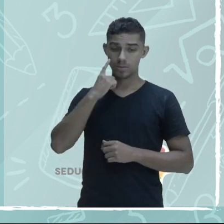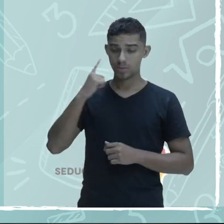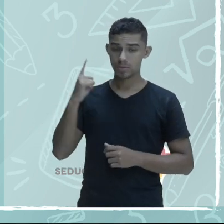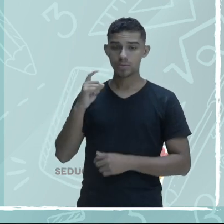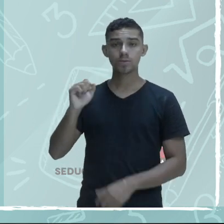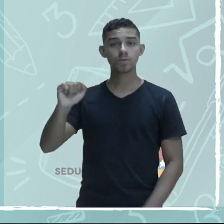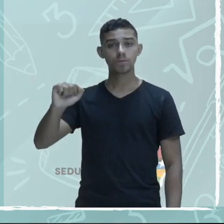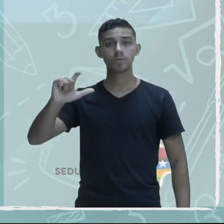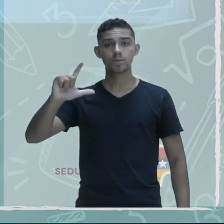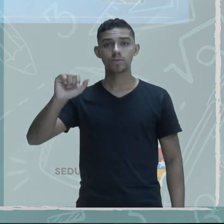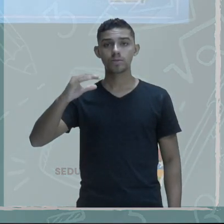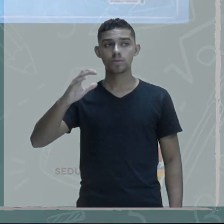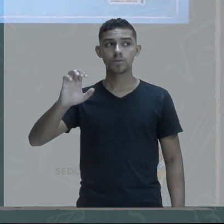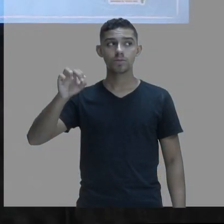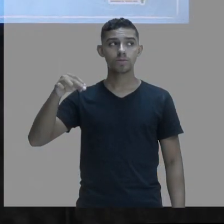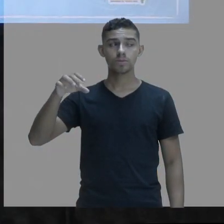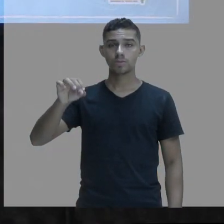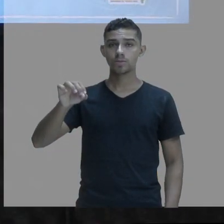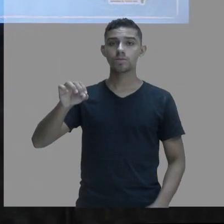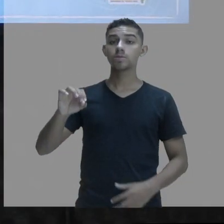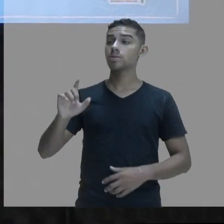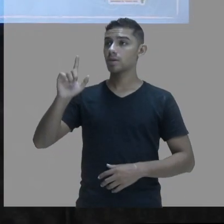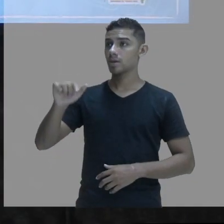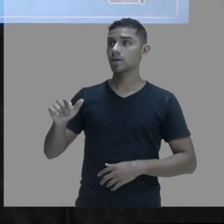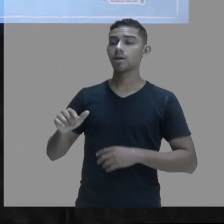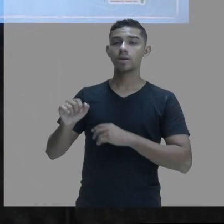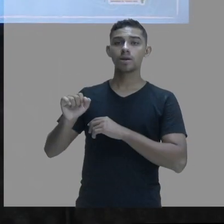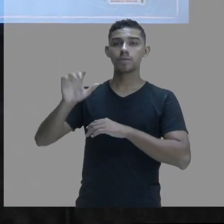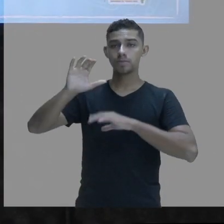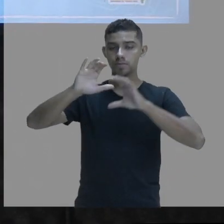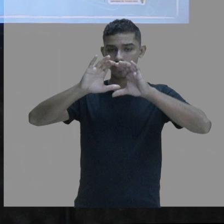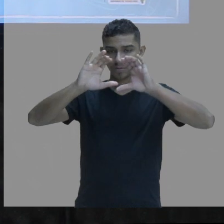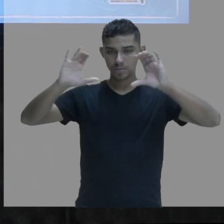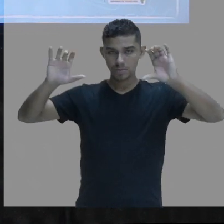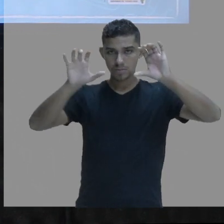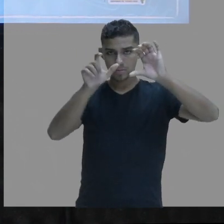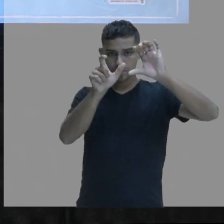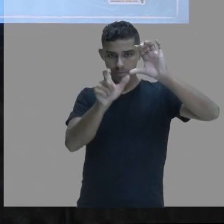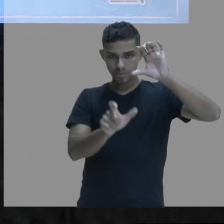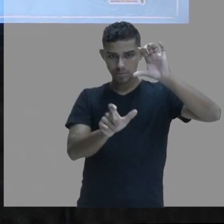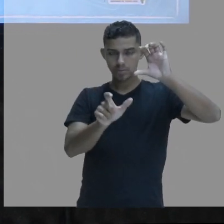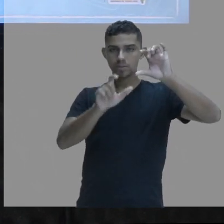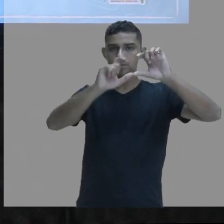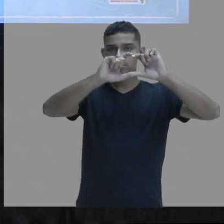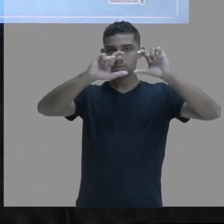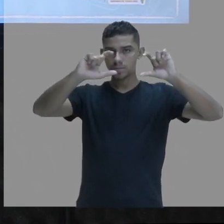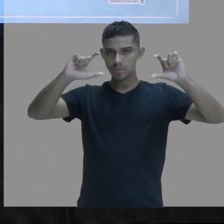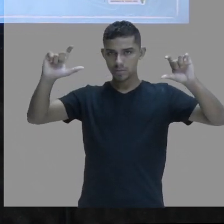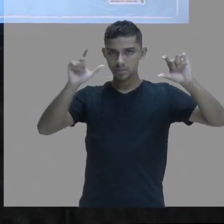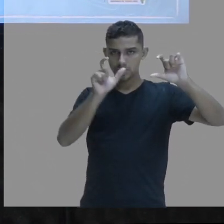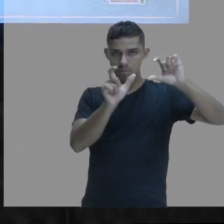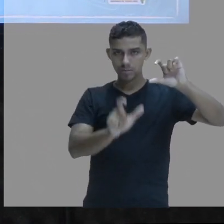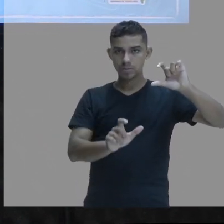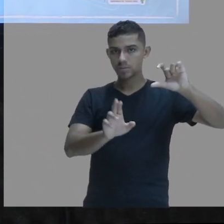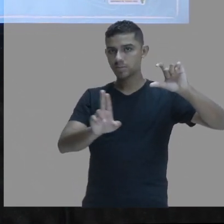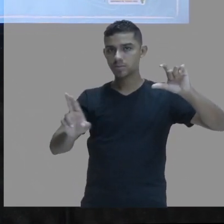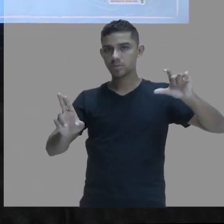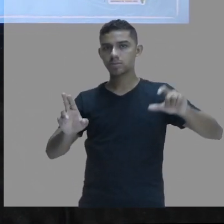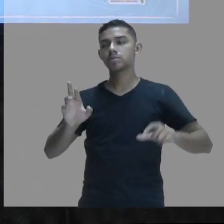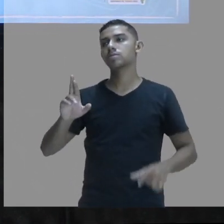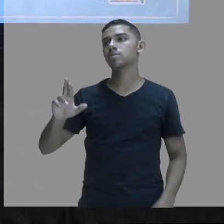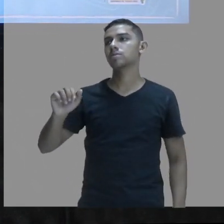Esse alceno ele é um alceno ramificado, certo? Aqui a presença da ramificação. Qual o nome